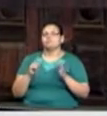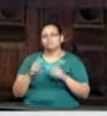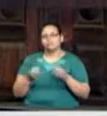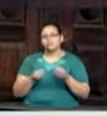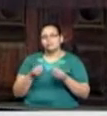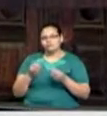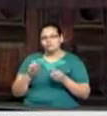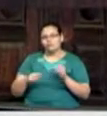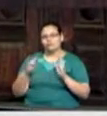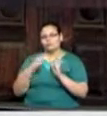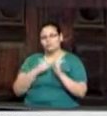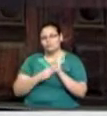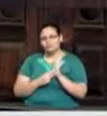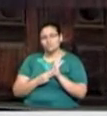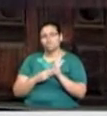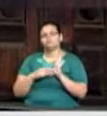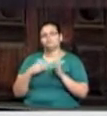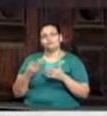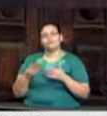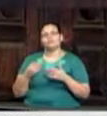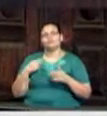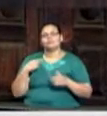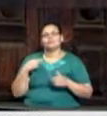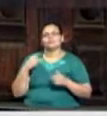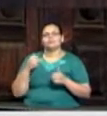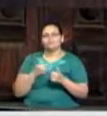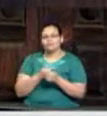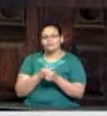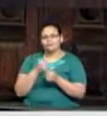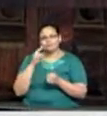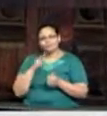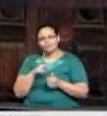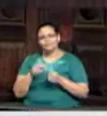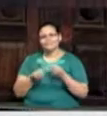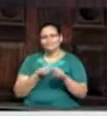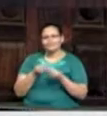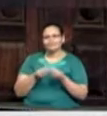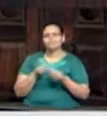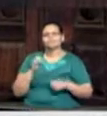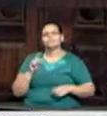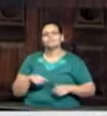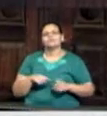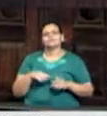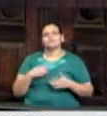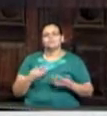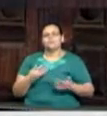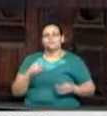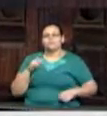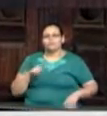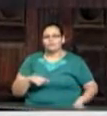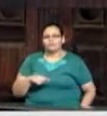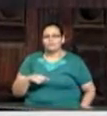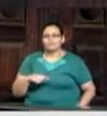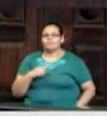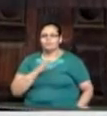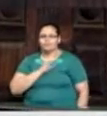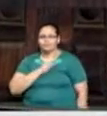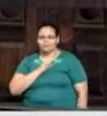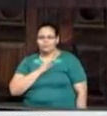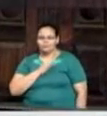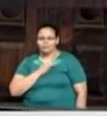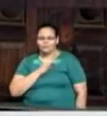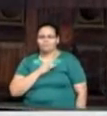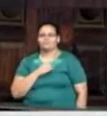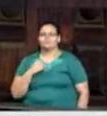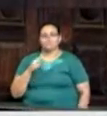uma metodologia de acompanhamento longitudinal das contrapartidas a esta renúncia fiscal, em termos de